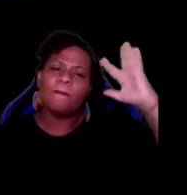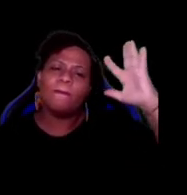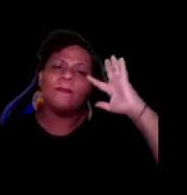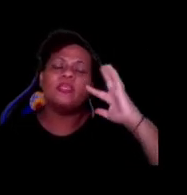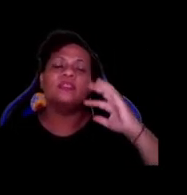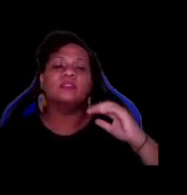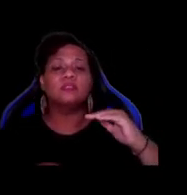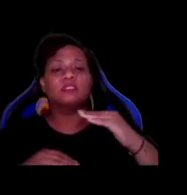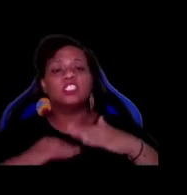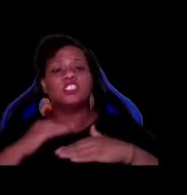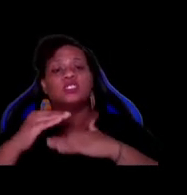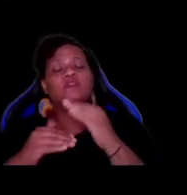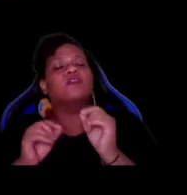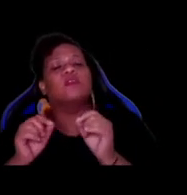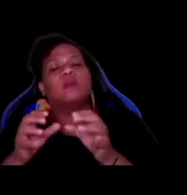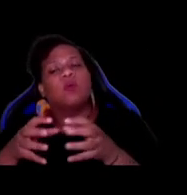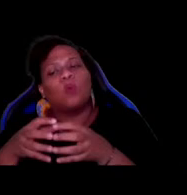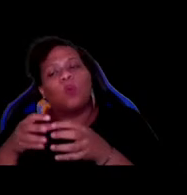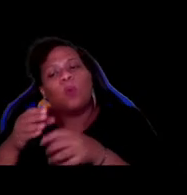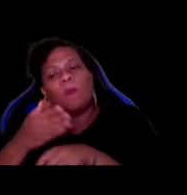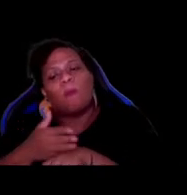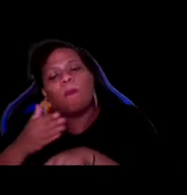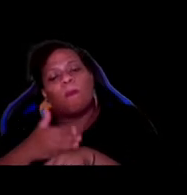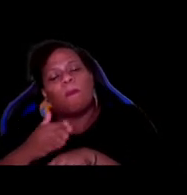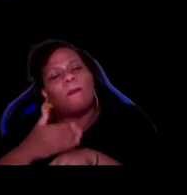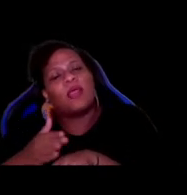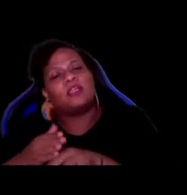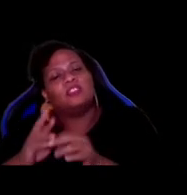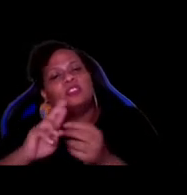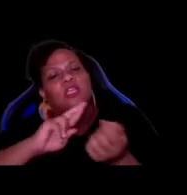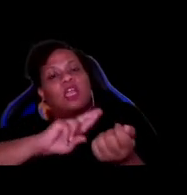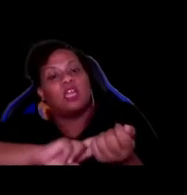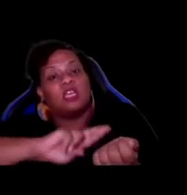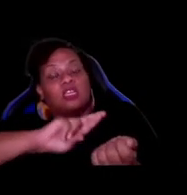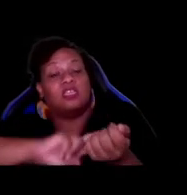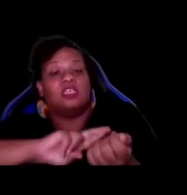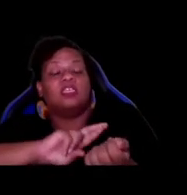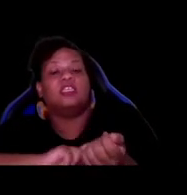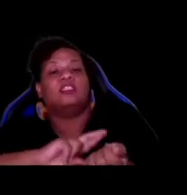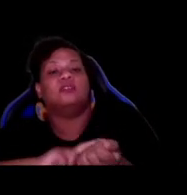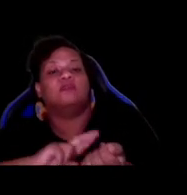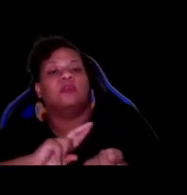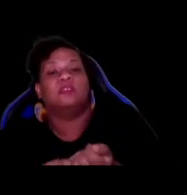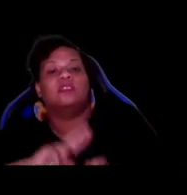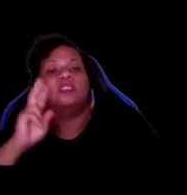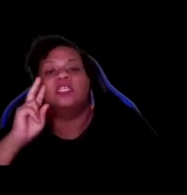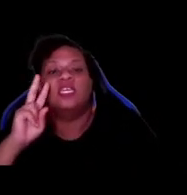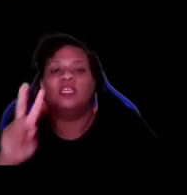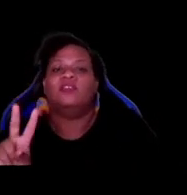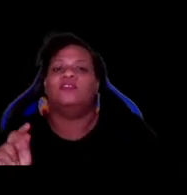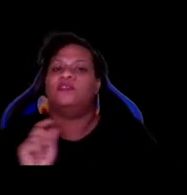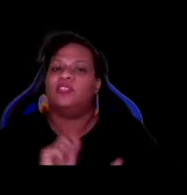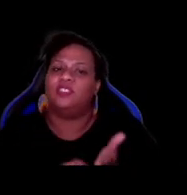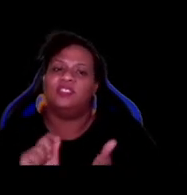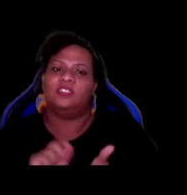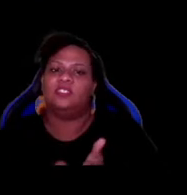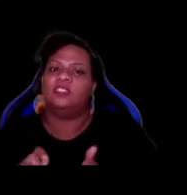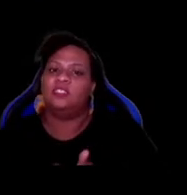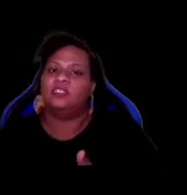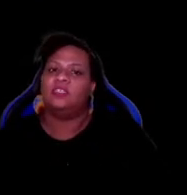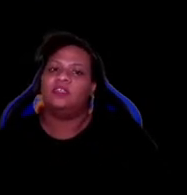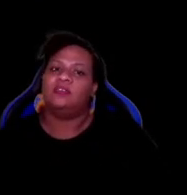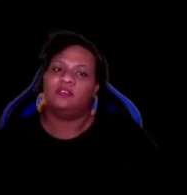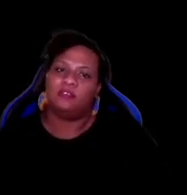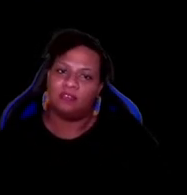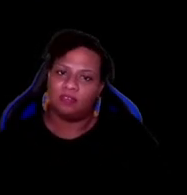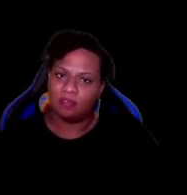desenvolver uma prática, né, rítmica que eu não vejo nas escritas,